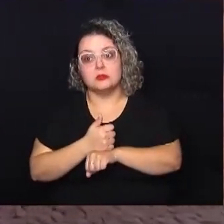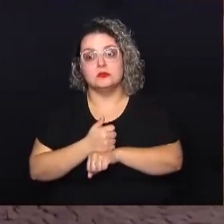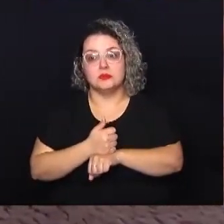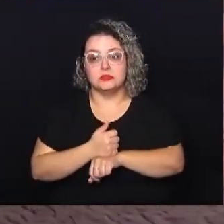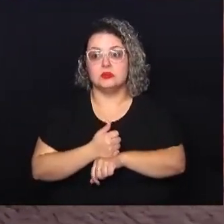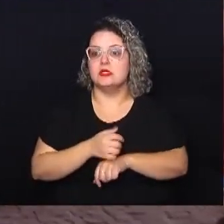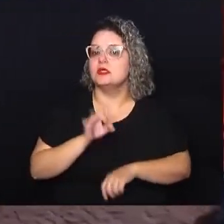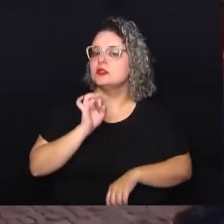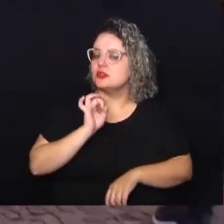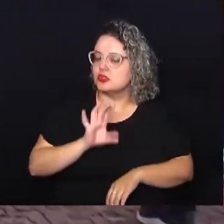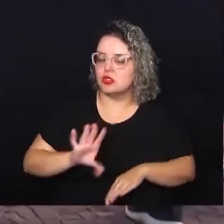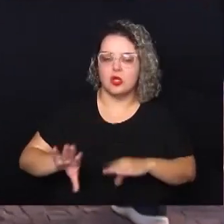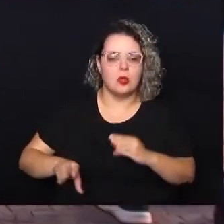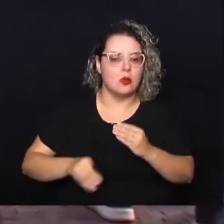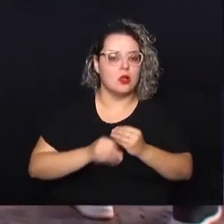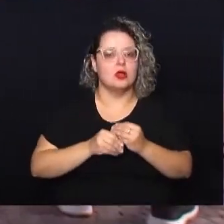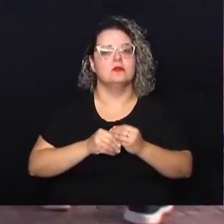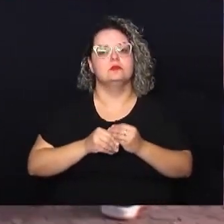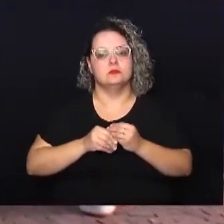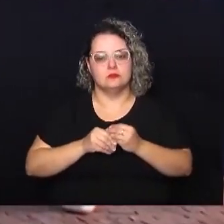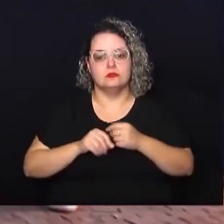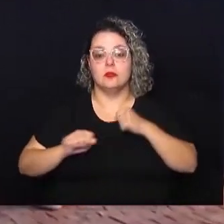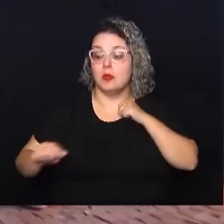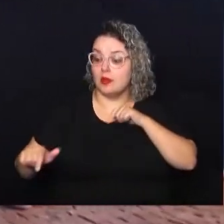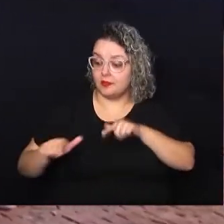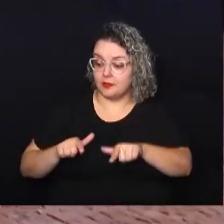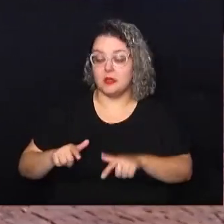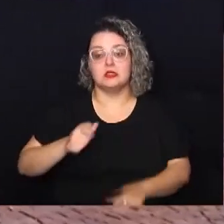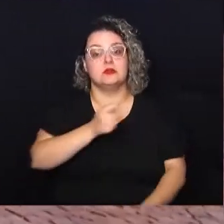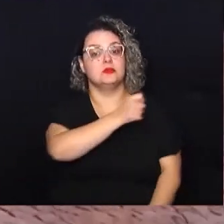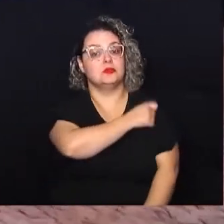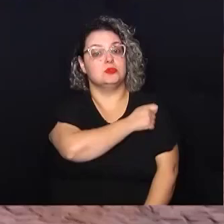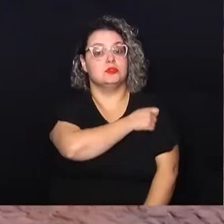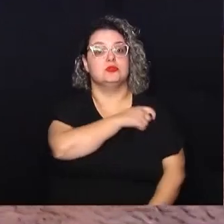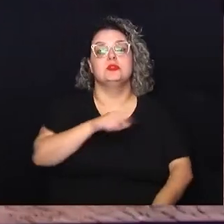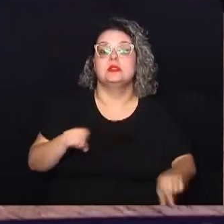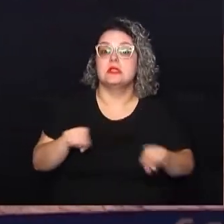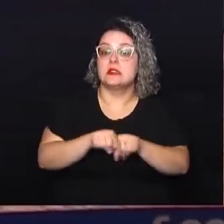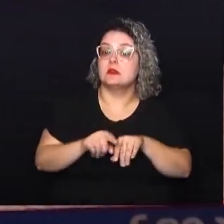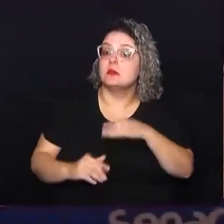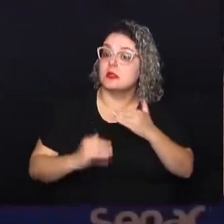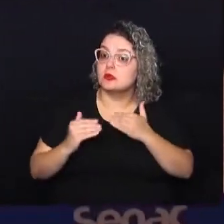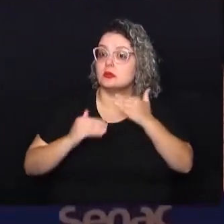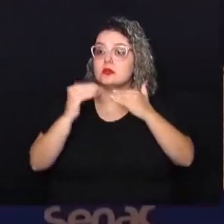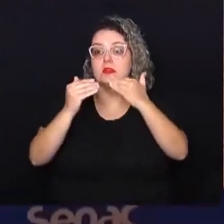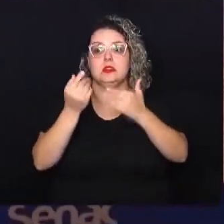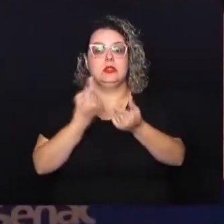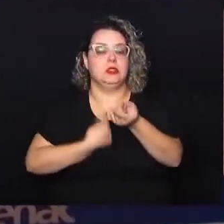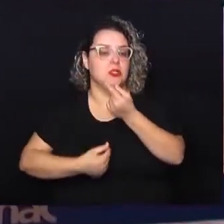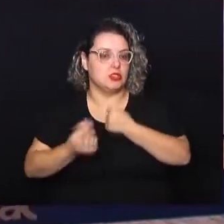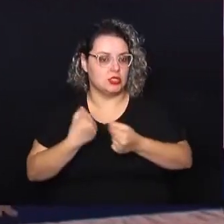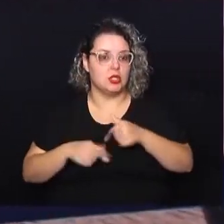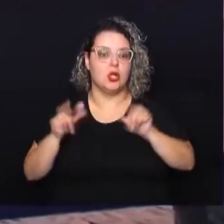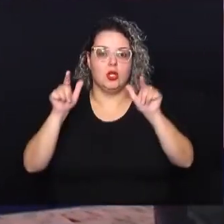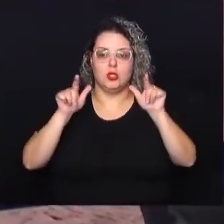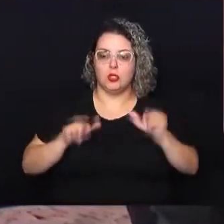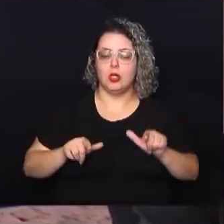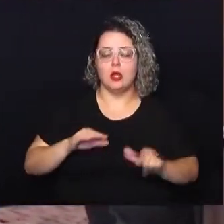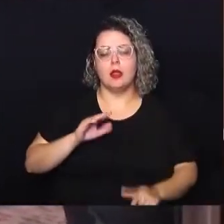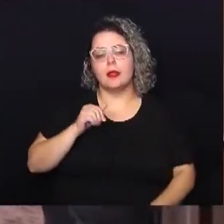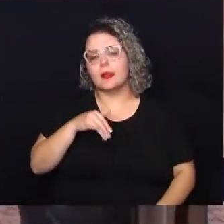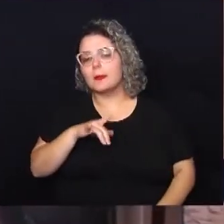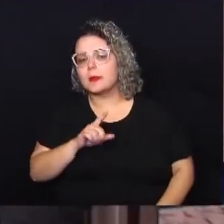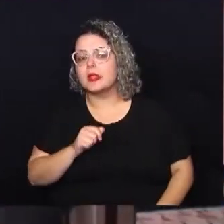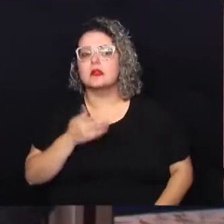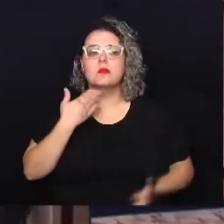só agrega na formação dos nossos estudantes e também no desenvolvimento da economia local. Camila, vamos